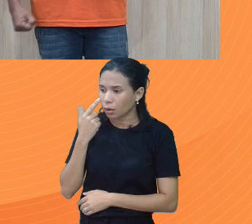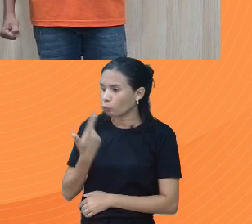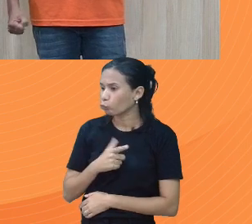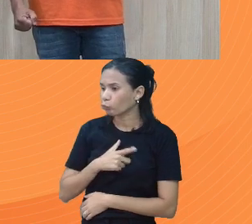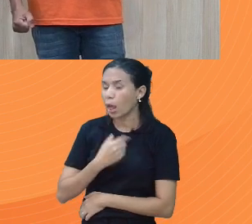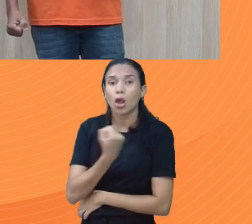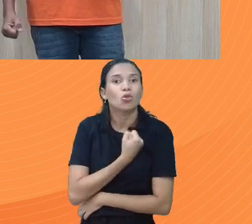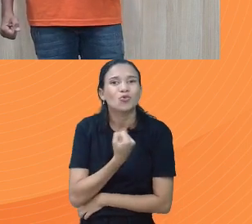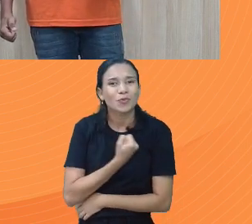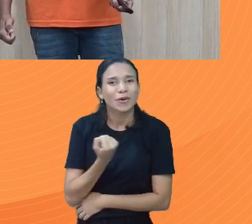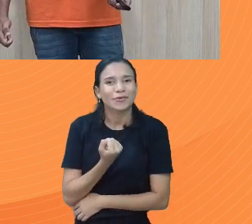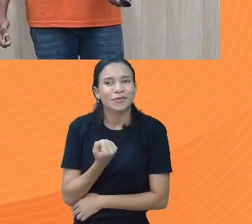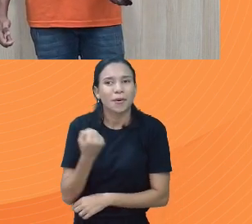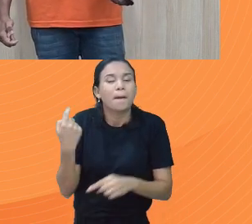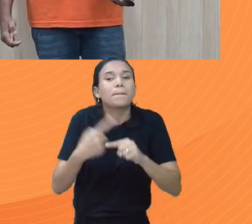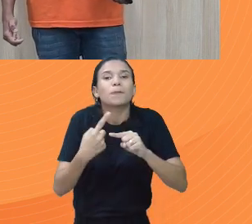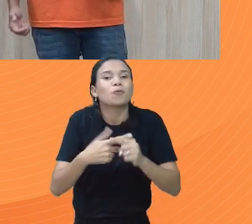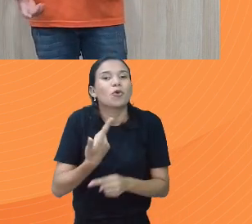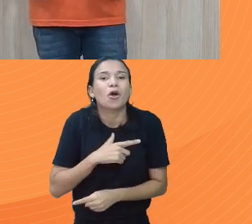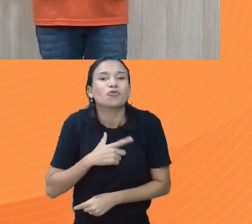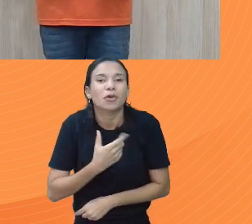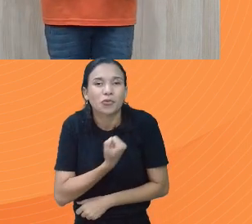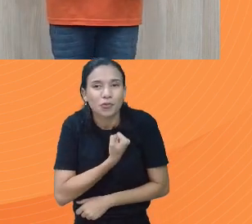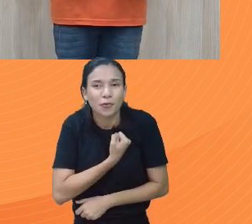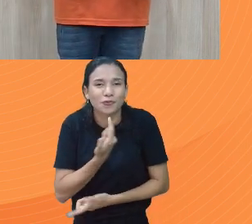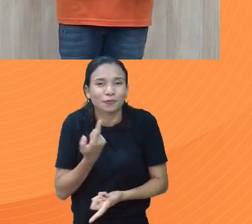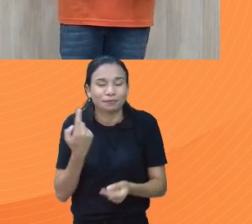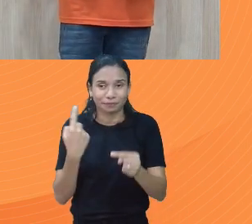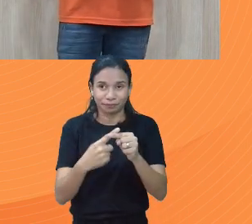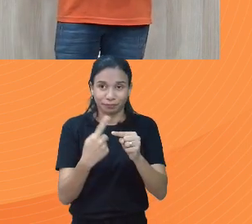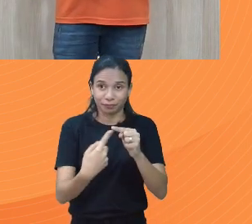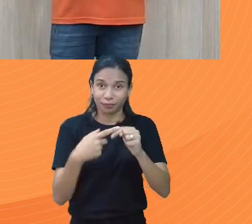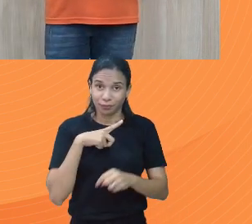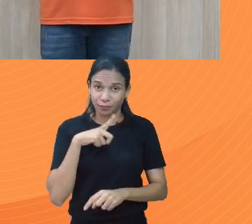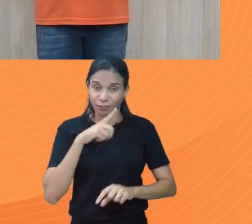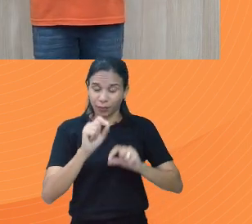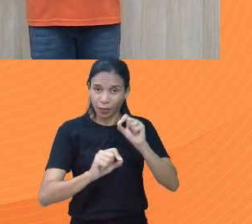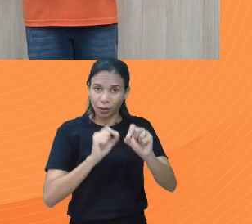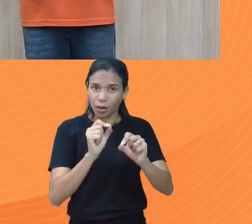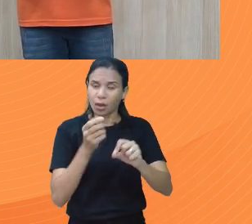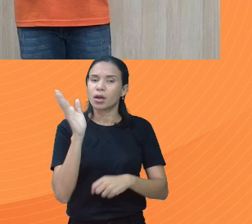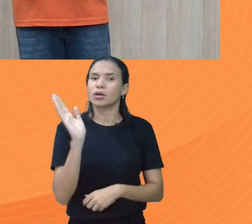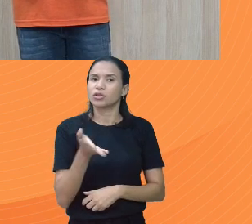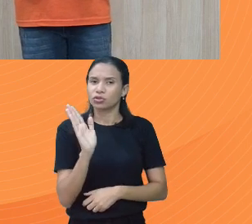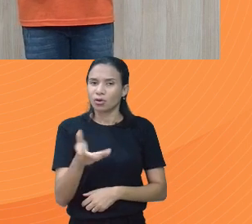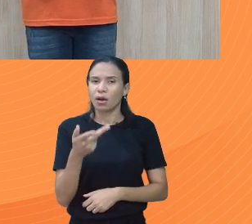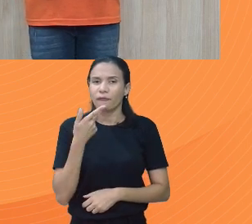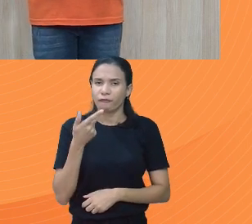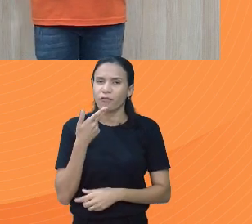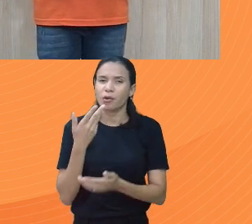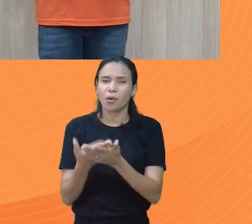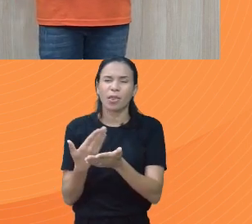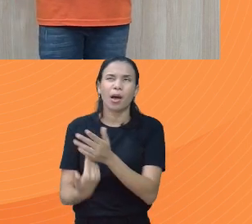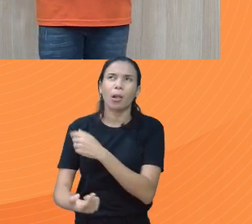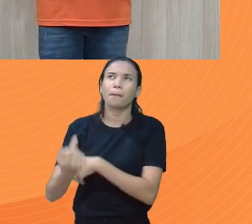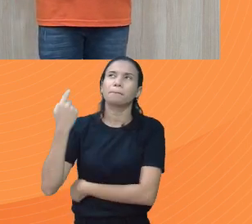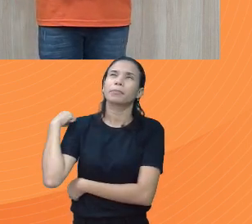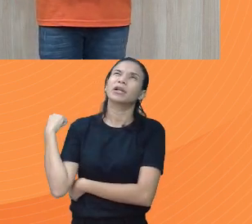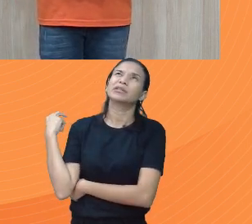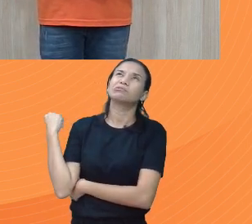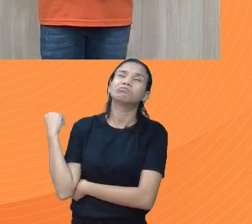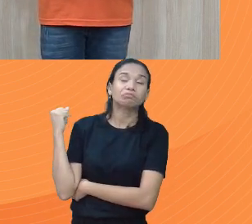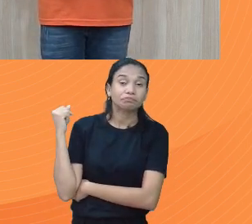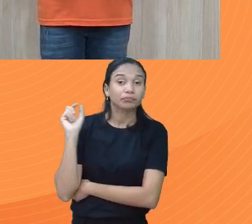resposta. Por que você não tem resposta? Por conta do seguinte: eu já comentei aqui em aulas passadas, em aulas